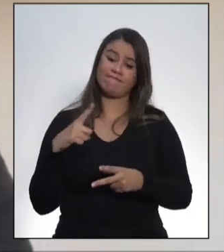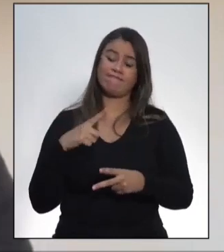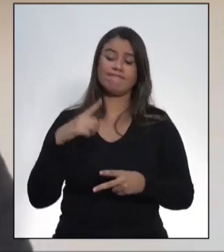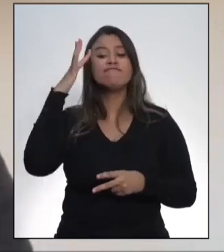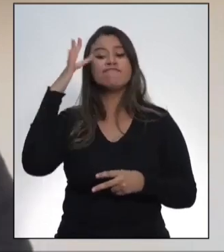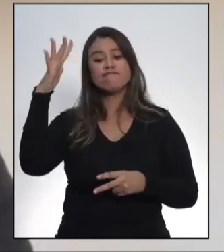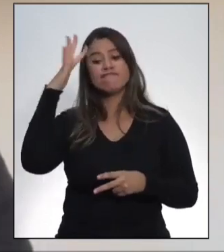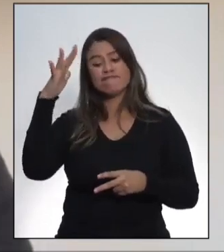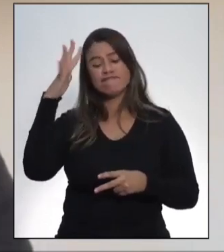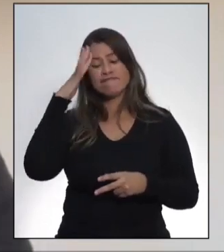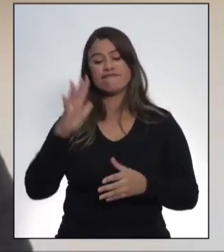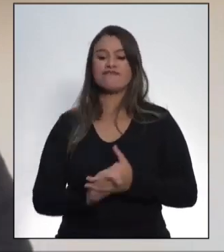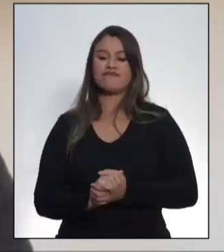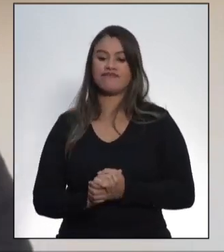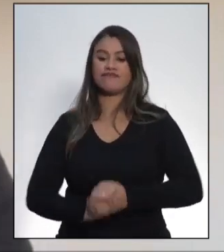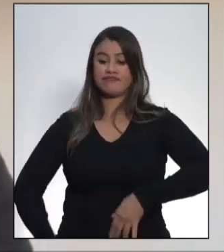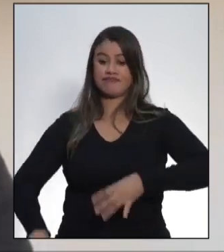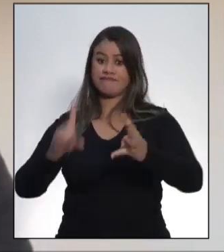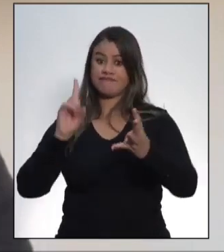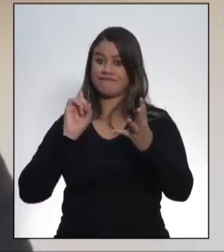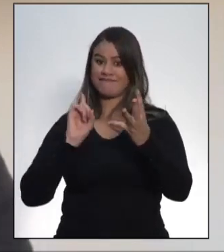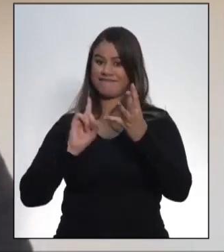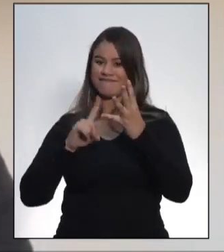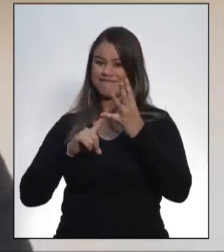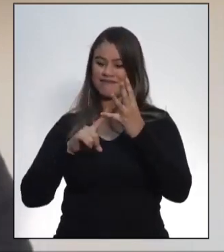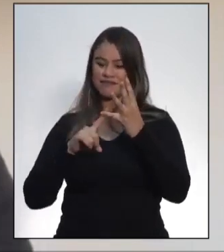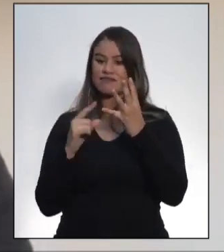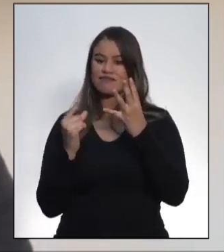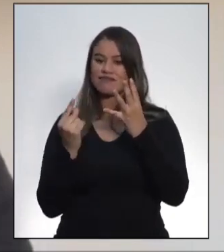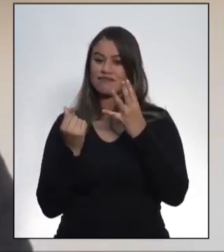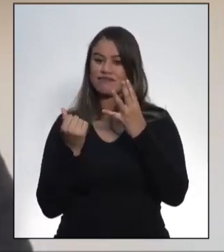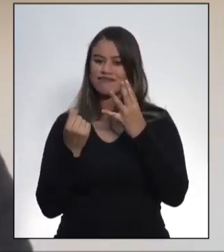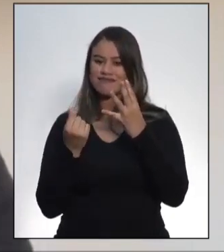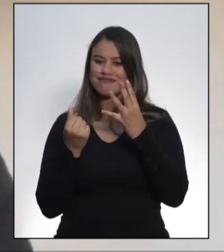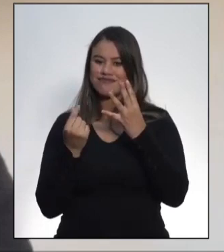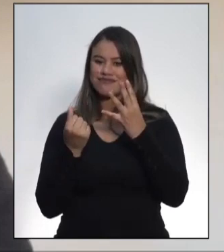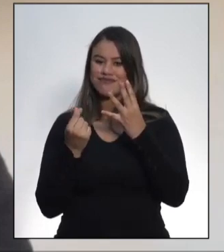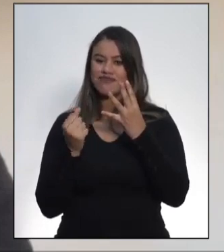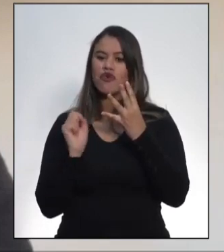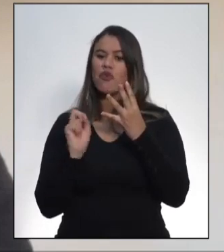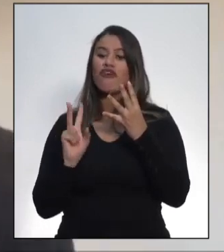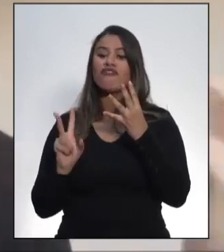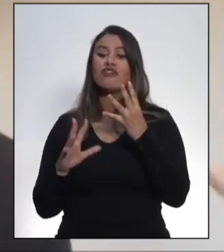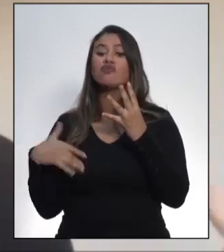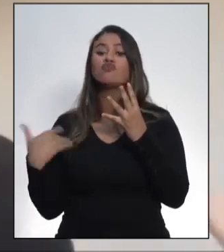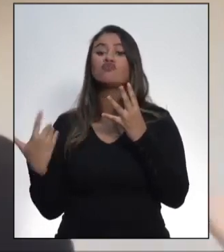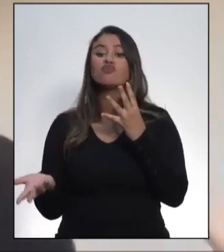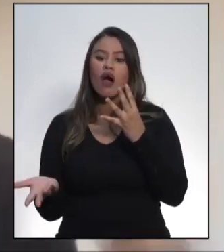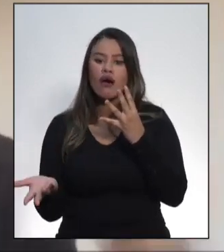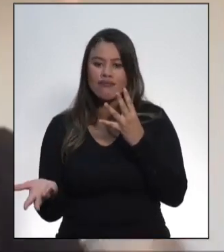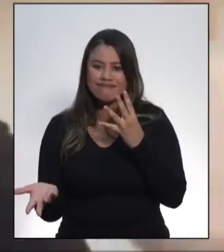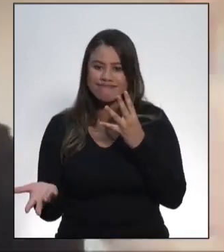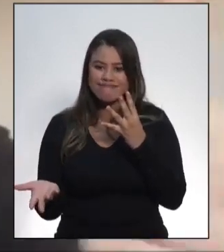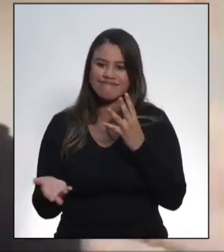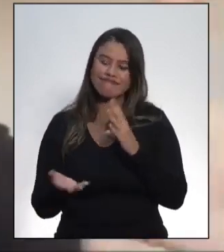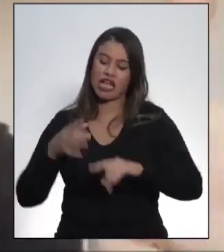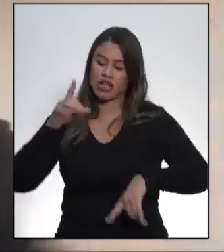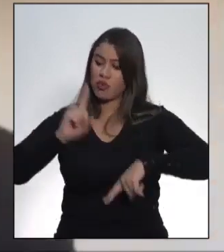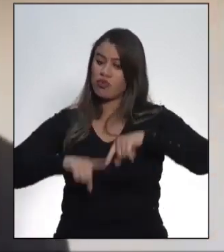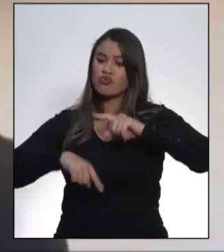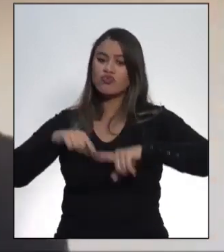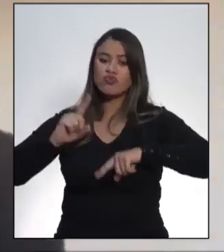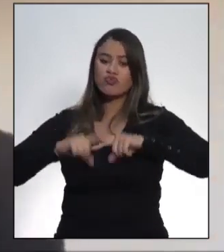produto também vai ter um preço. Quanto esse produto vai custar? E esse produto ou